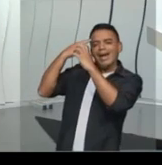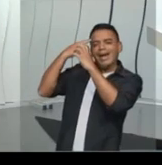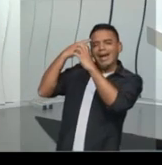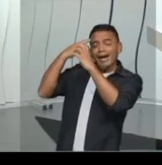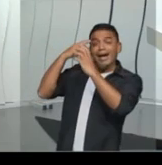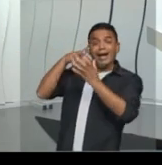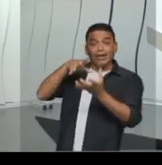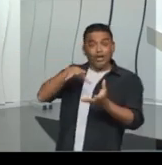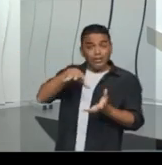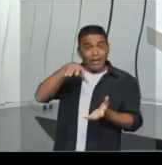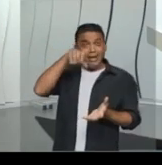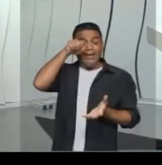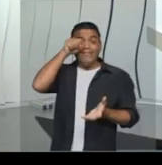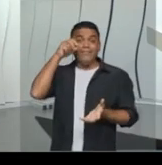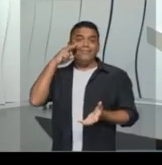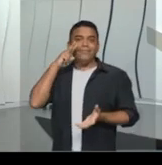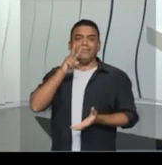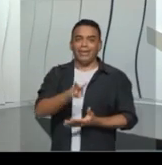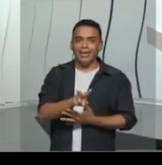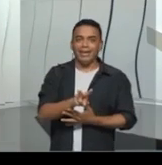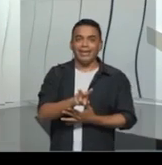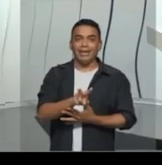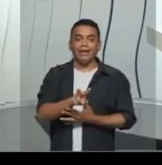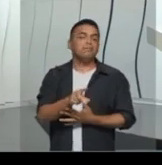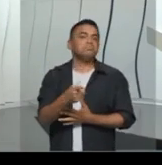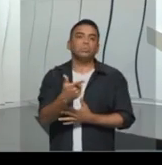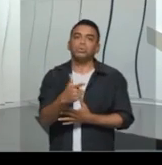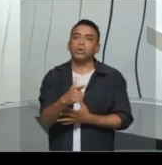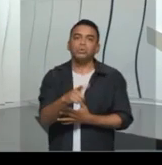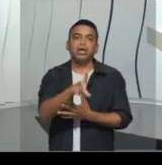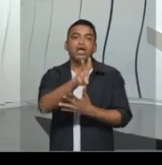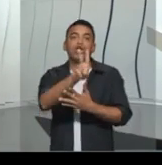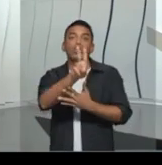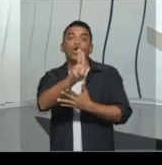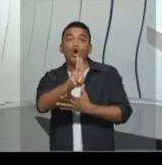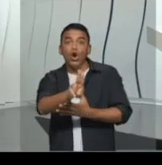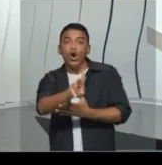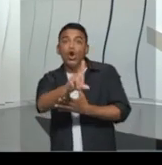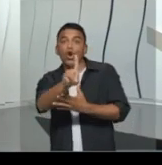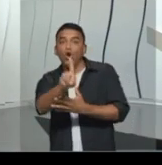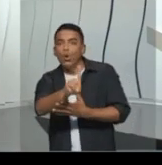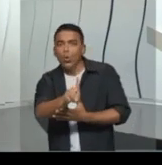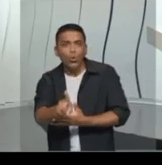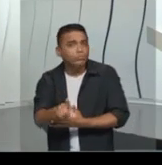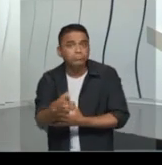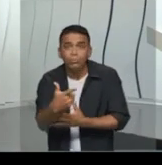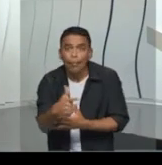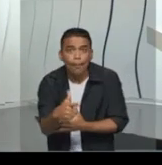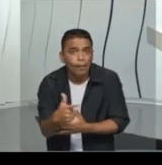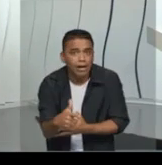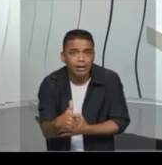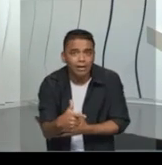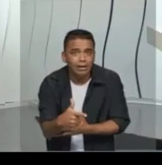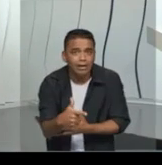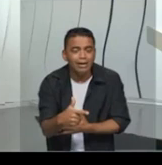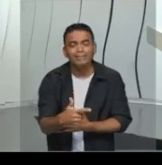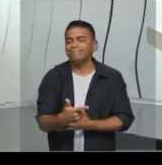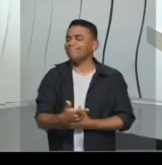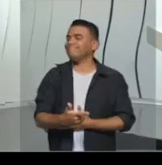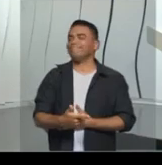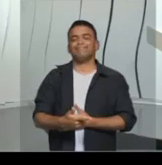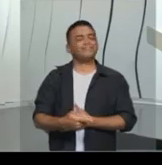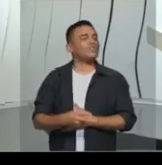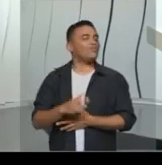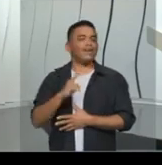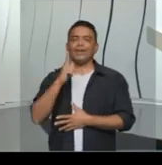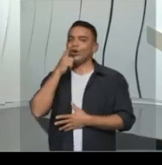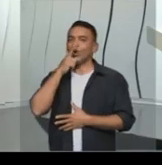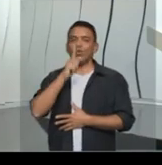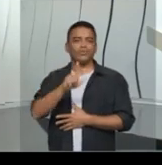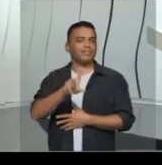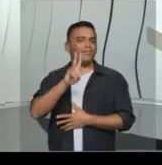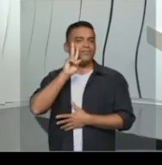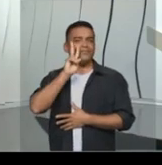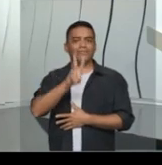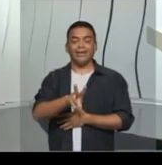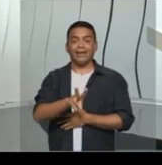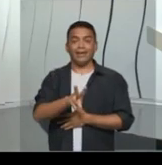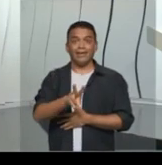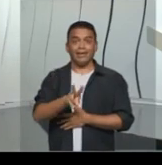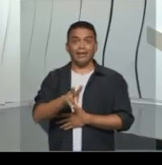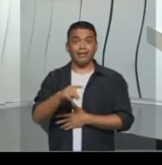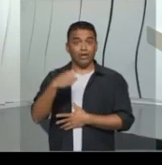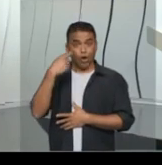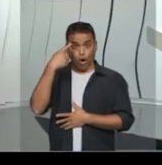não houve esse raio de luz chegando até você, você não vai enxergar nada. Mas os seus olhos não